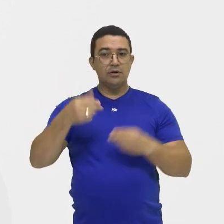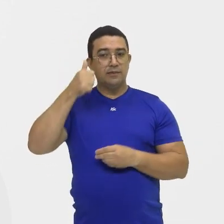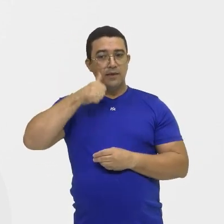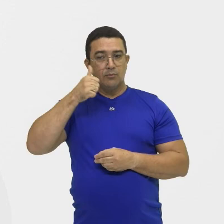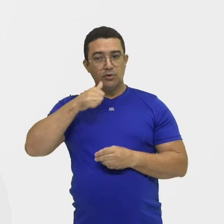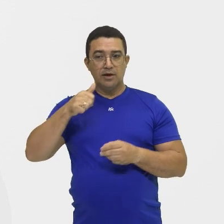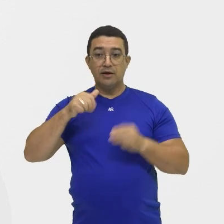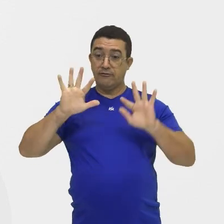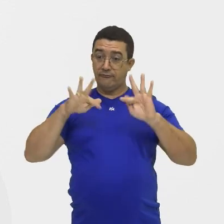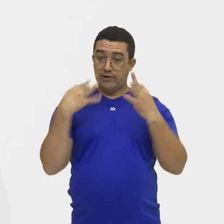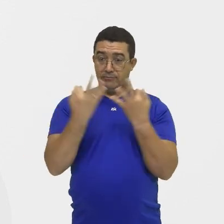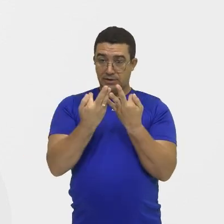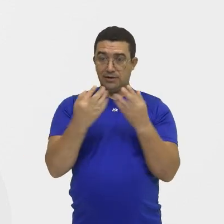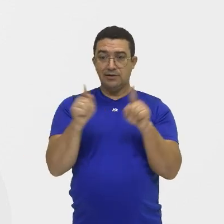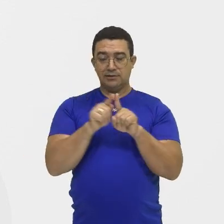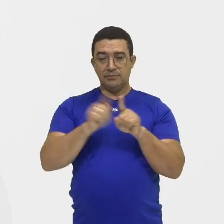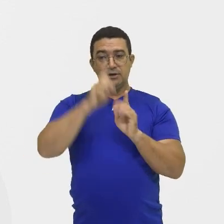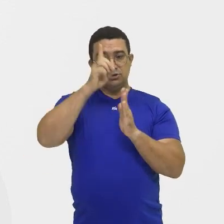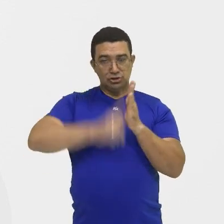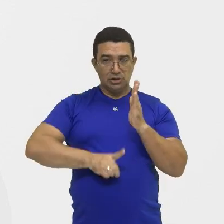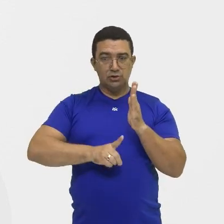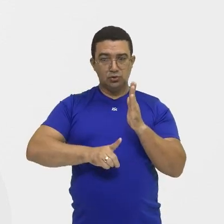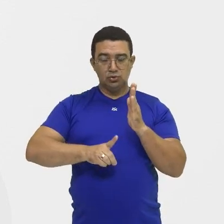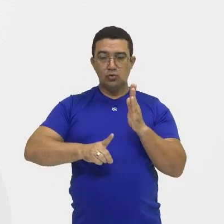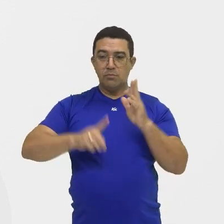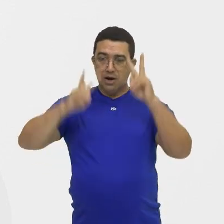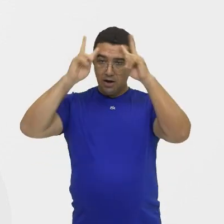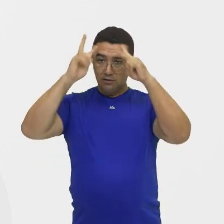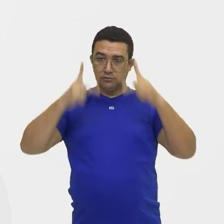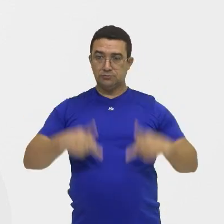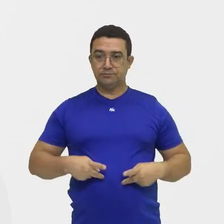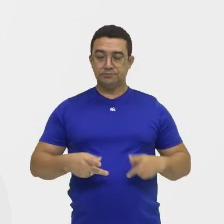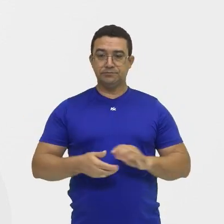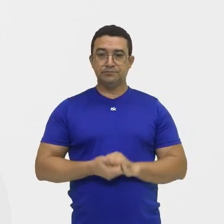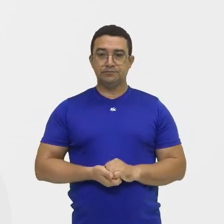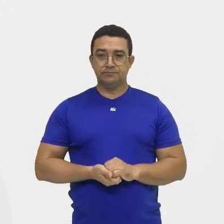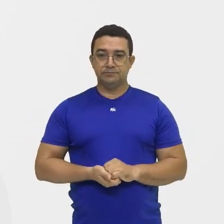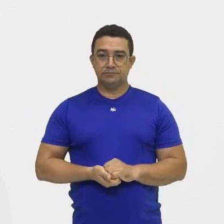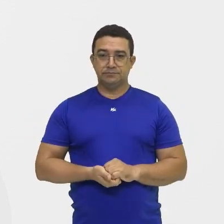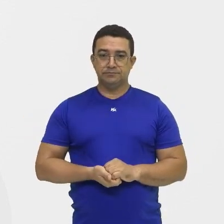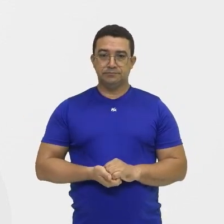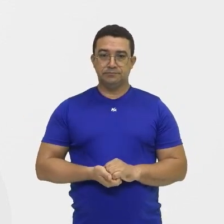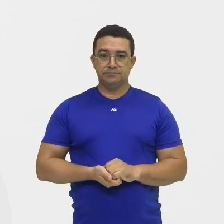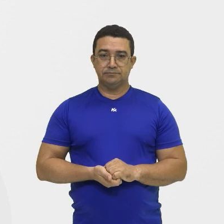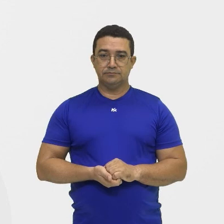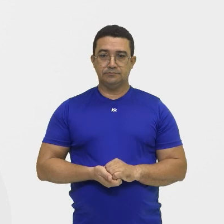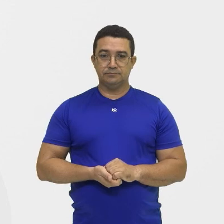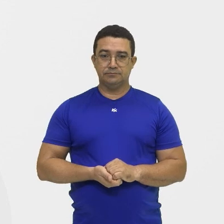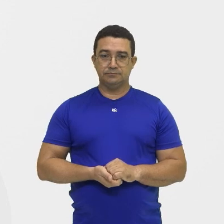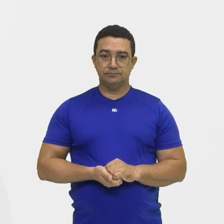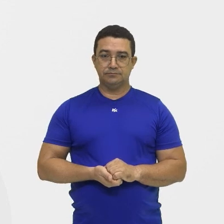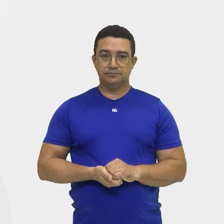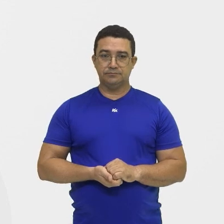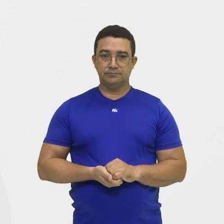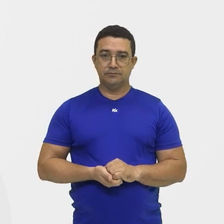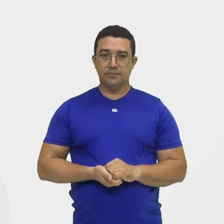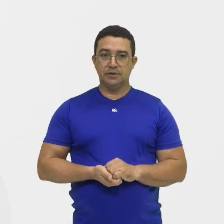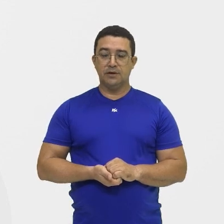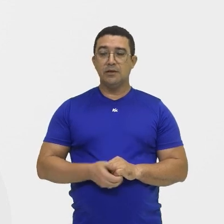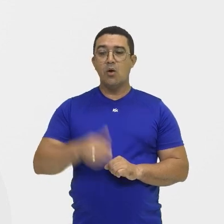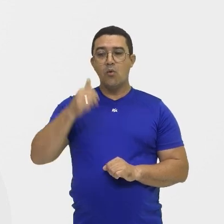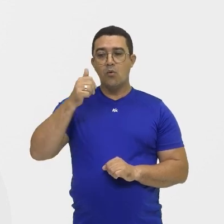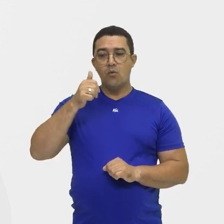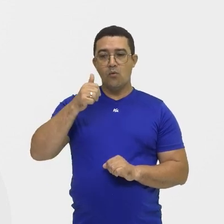Direitos Humanos, né? O ministério da nossa ministra Damares. Aí o que ela diz aí? Eu trouxe um textinho do que ela disse. A Lei Maria